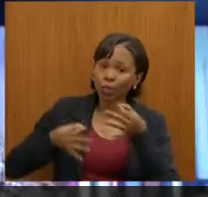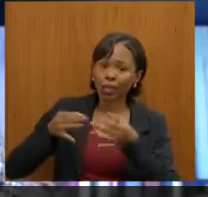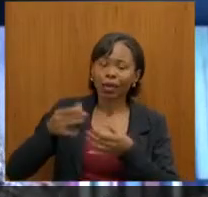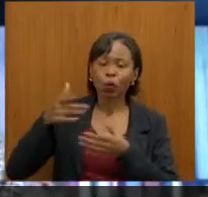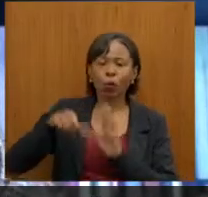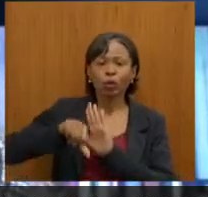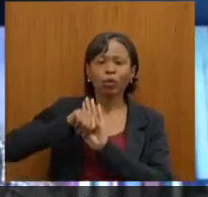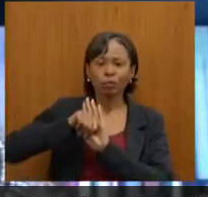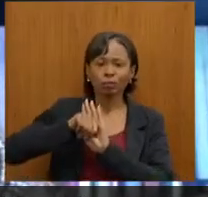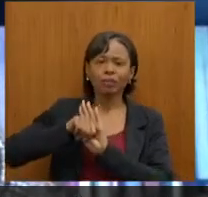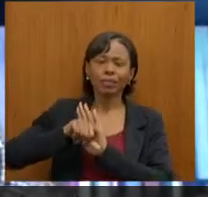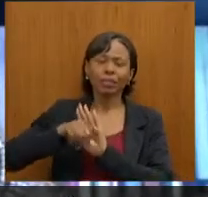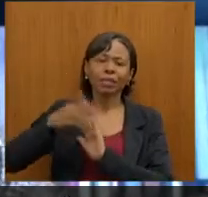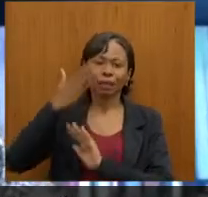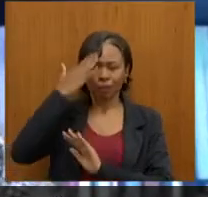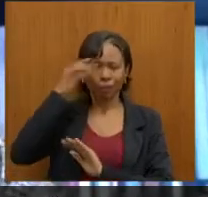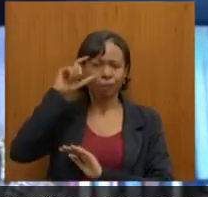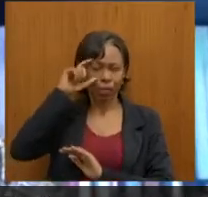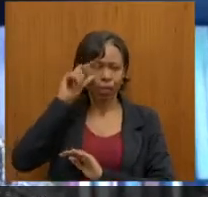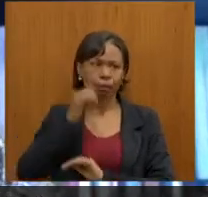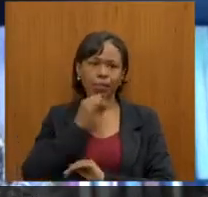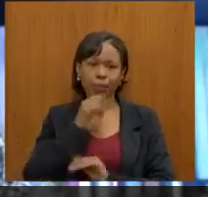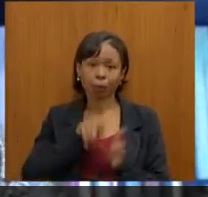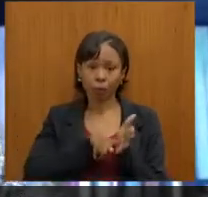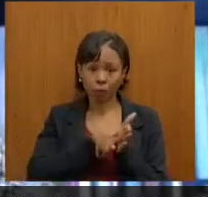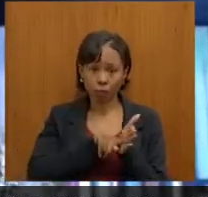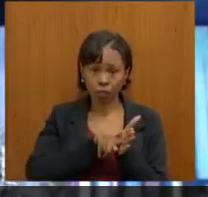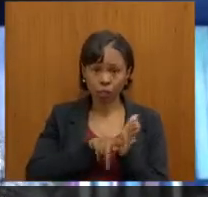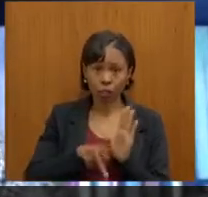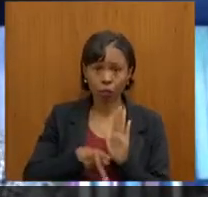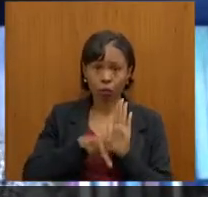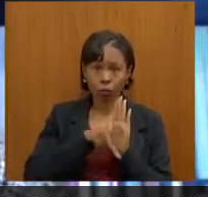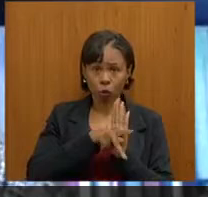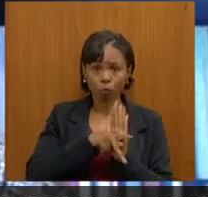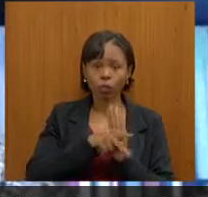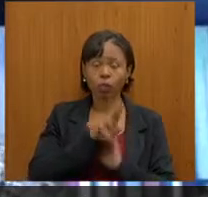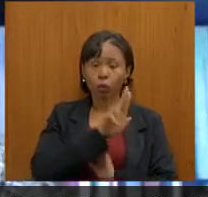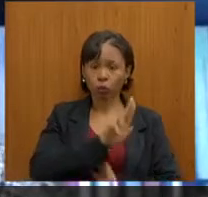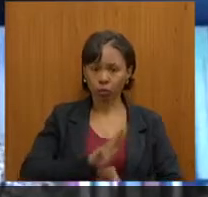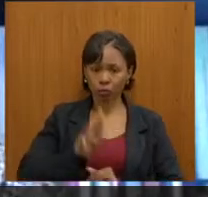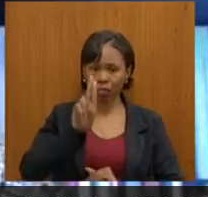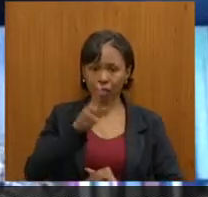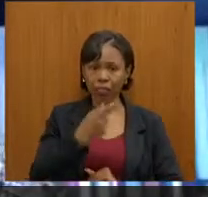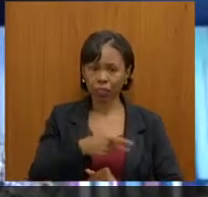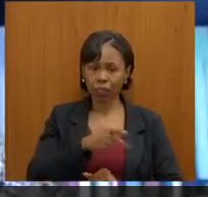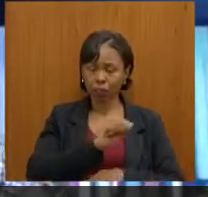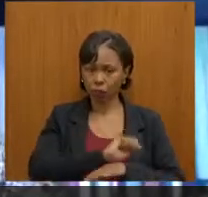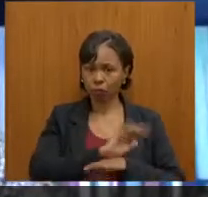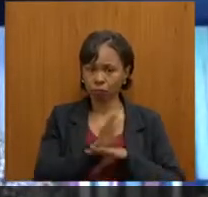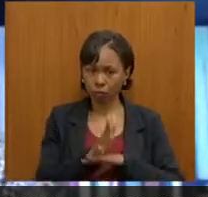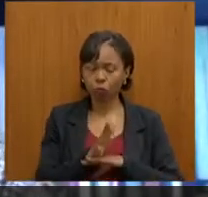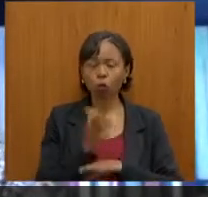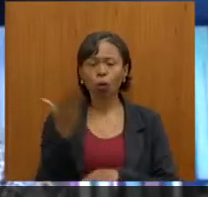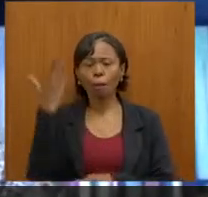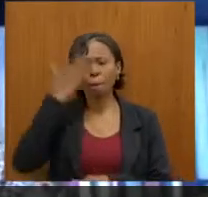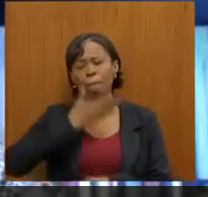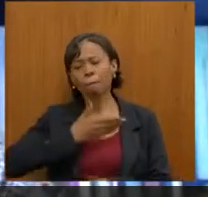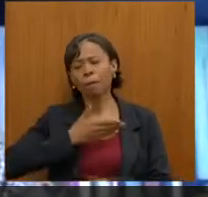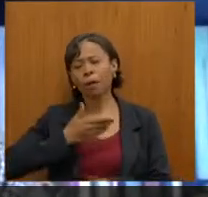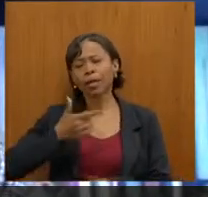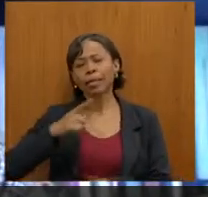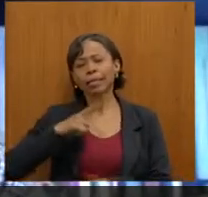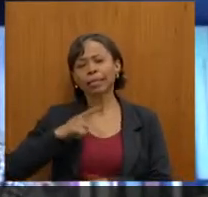de Direito da da unimontes é coordenada pelo promotor público daqui de Montes Claros comprovou que cerca de